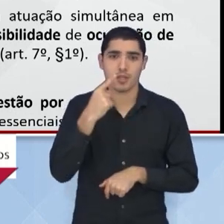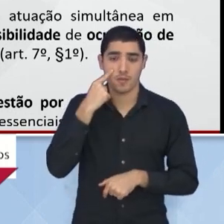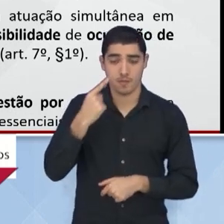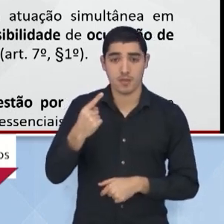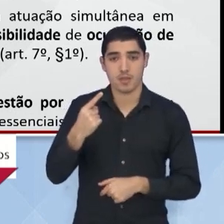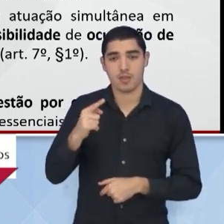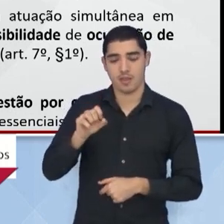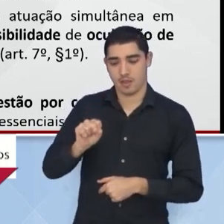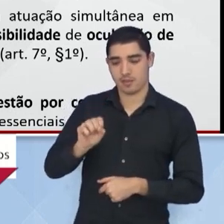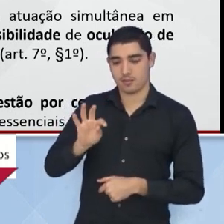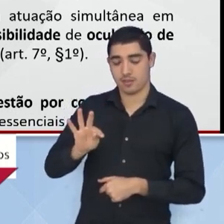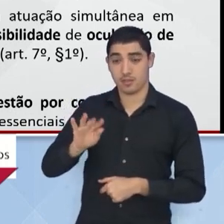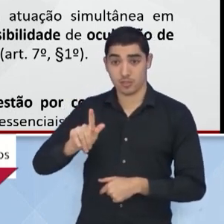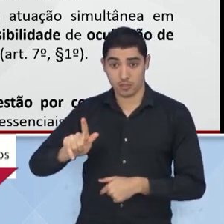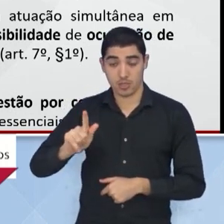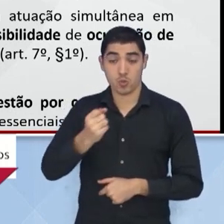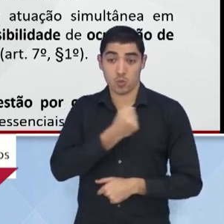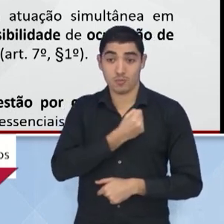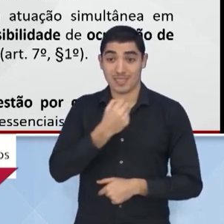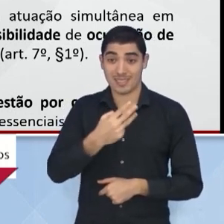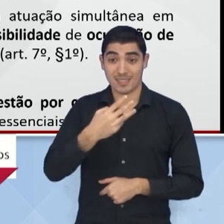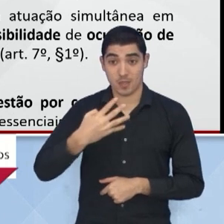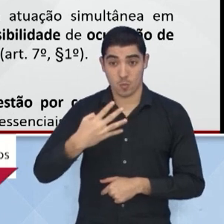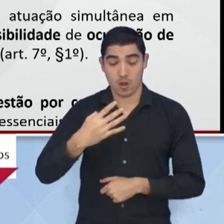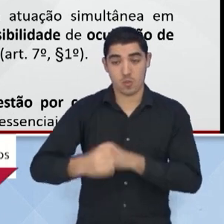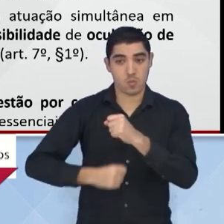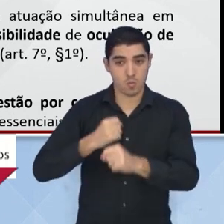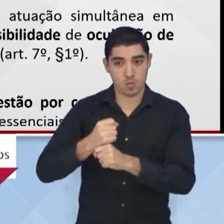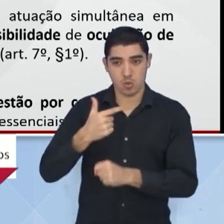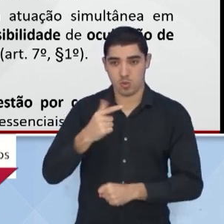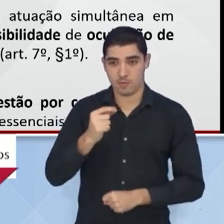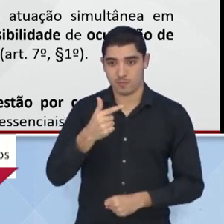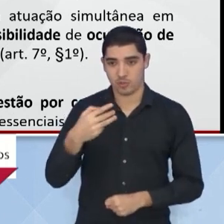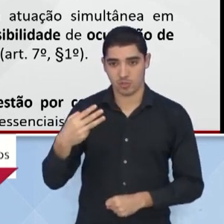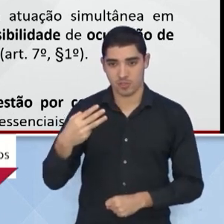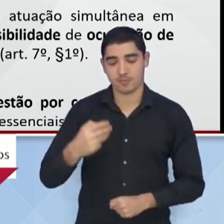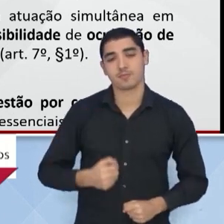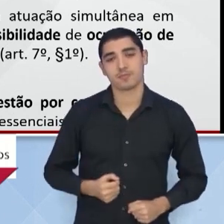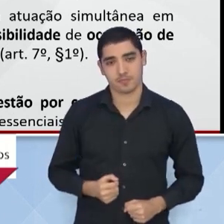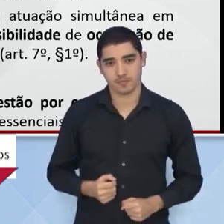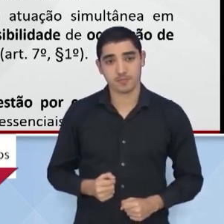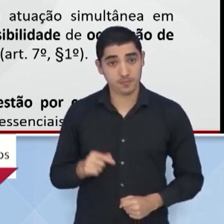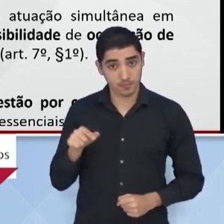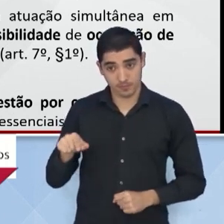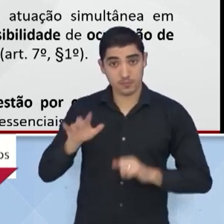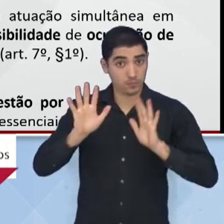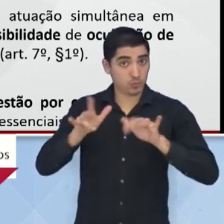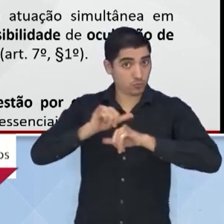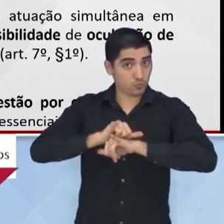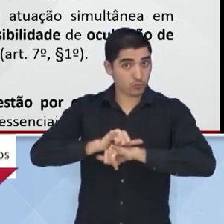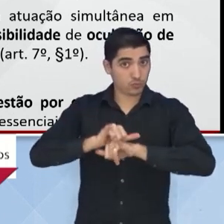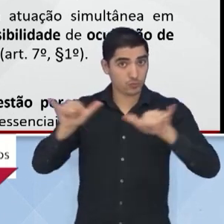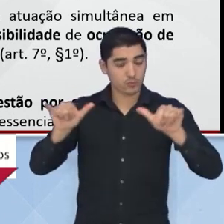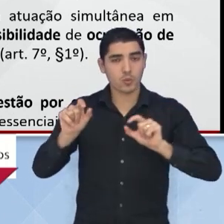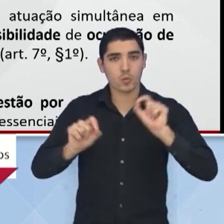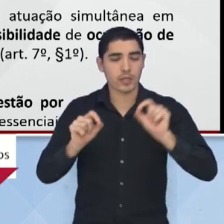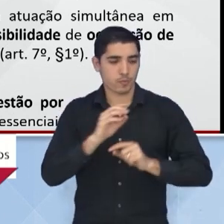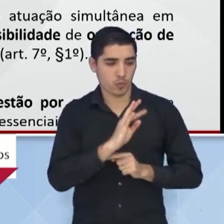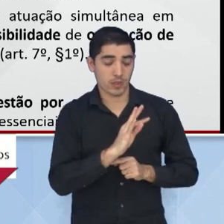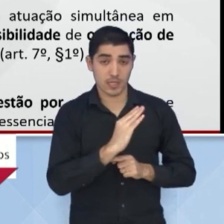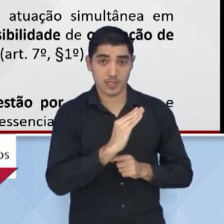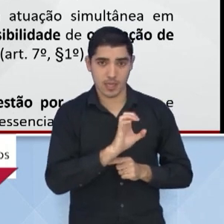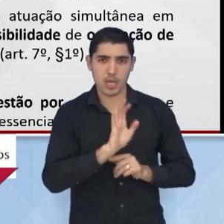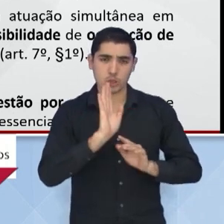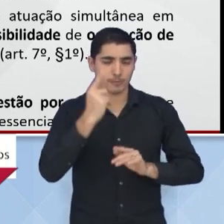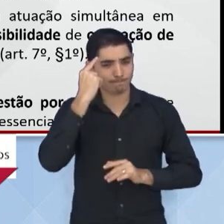sdg comunicado sdg número 34 de 2023 Então por meio desse comunicado o tribunal colocou uma série de ações